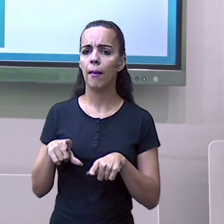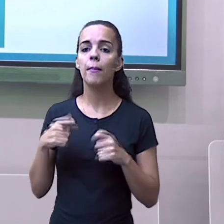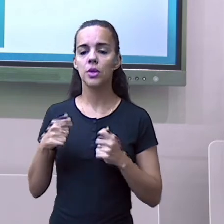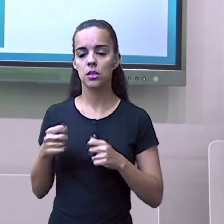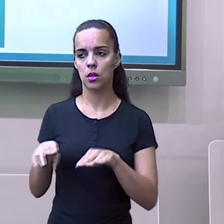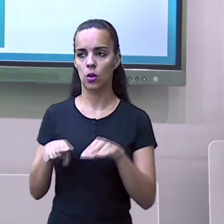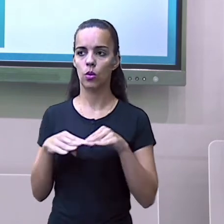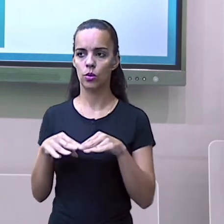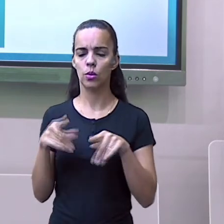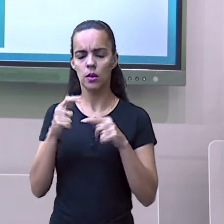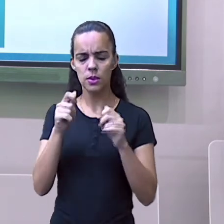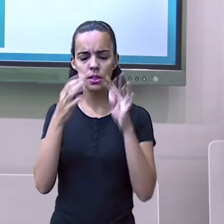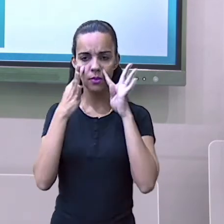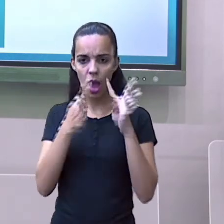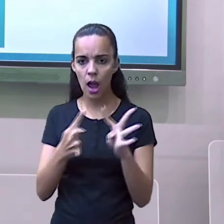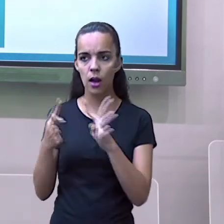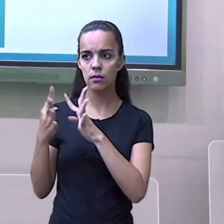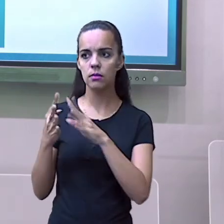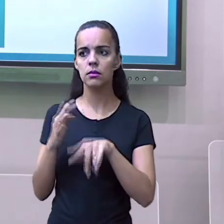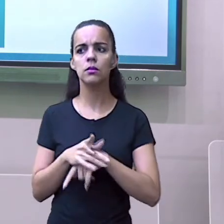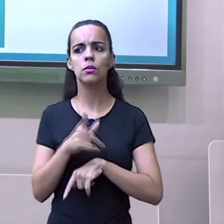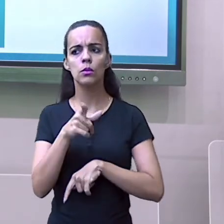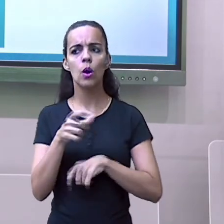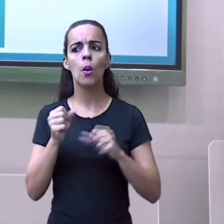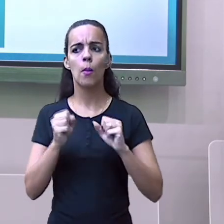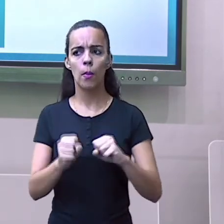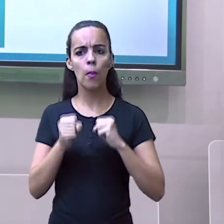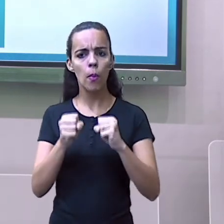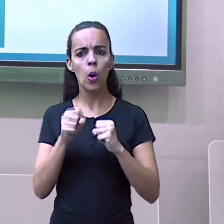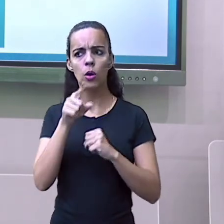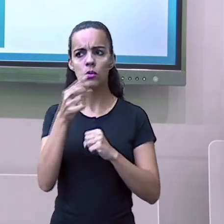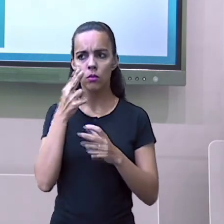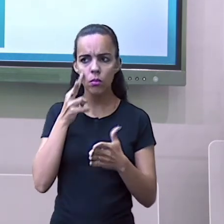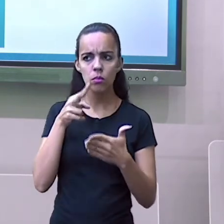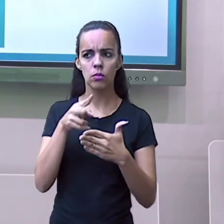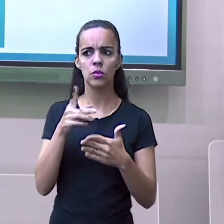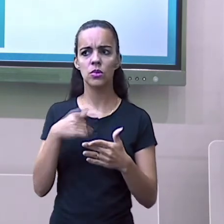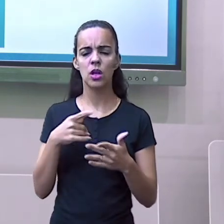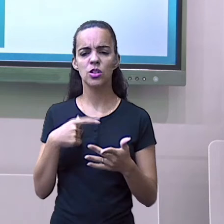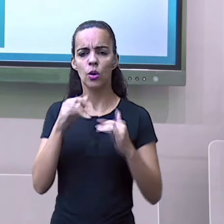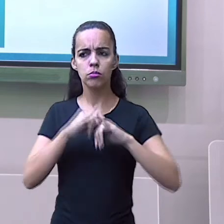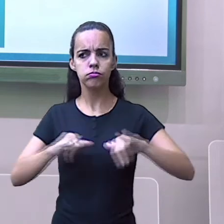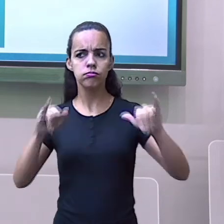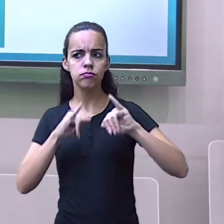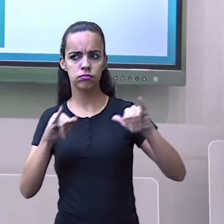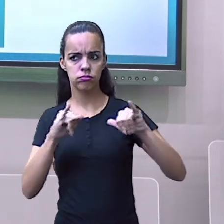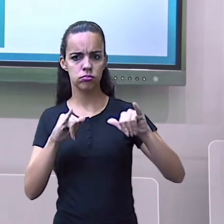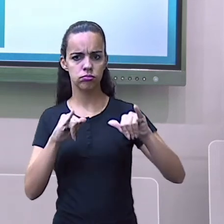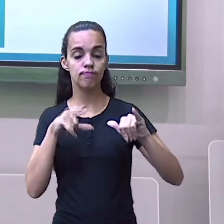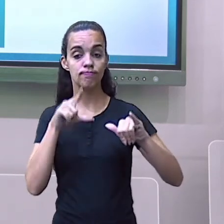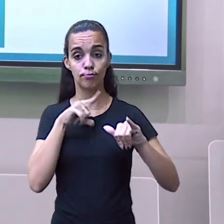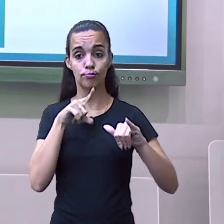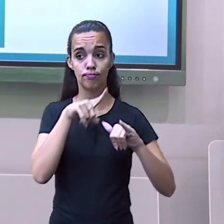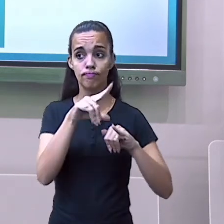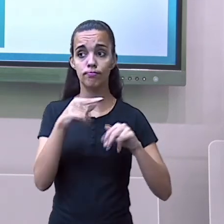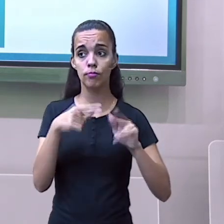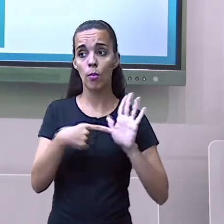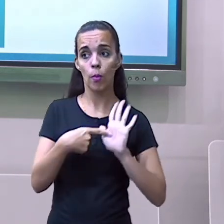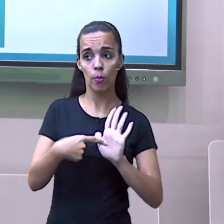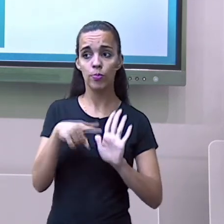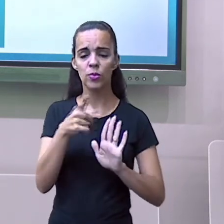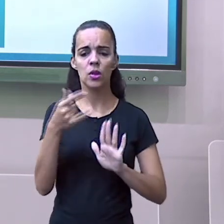Portanto, fique atento. Você pode se deparar com alguma publicidade de prestadora de serviço,